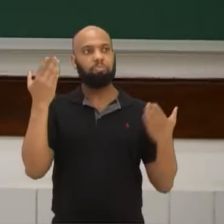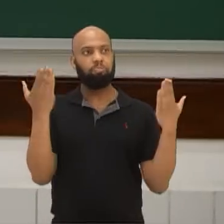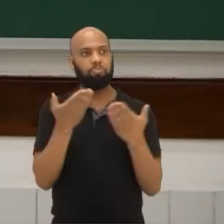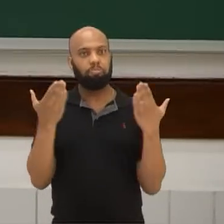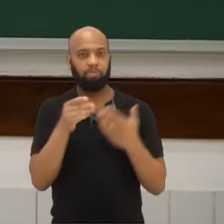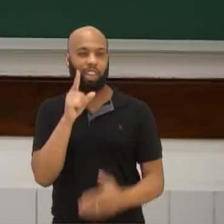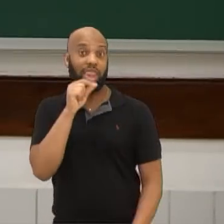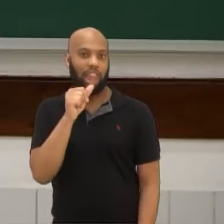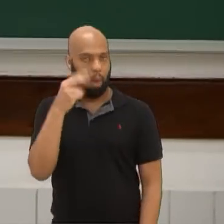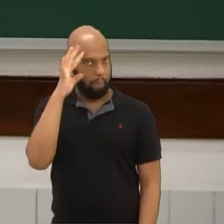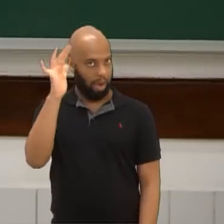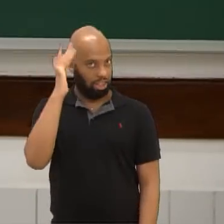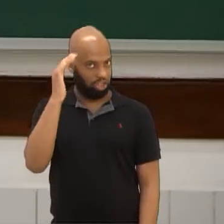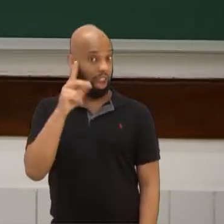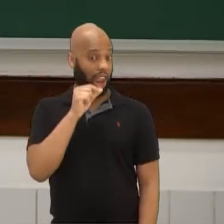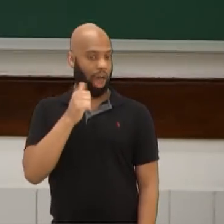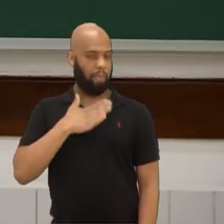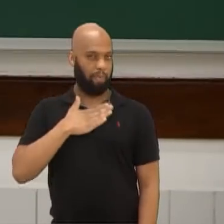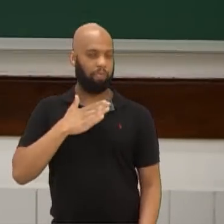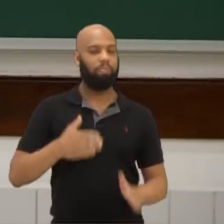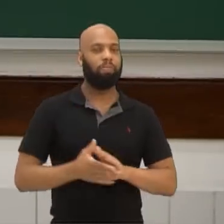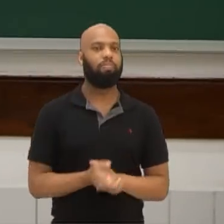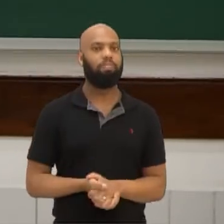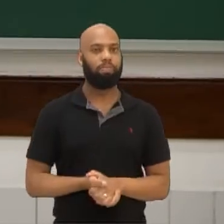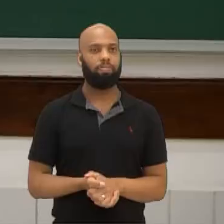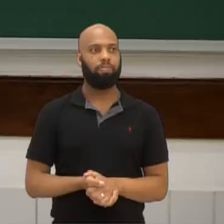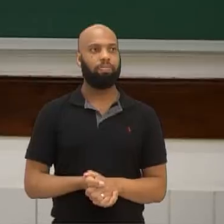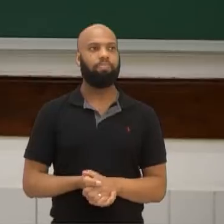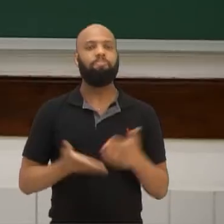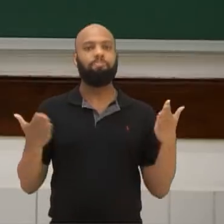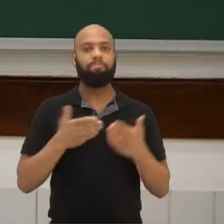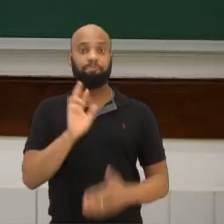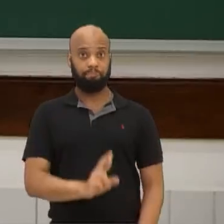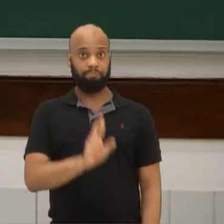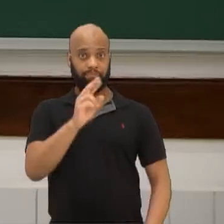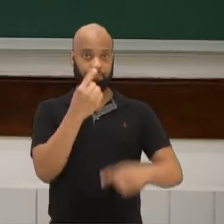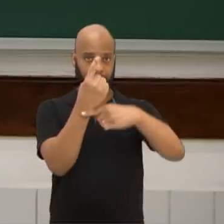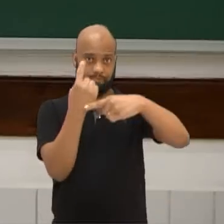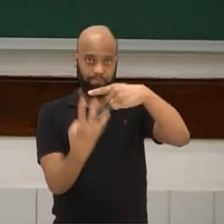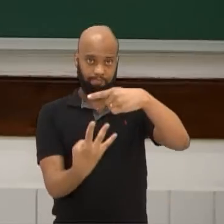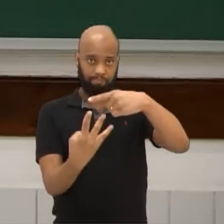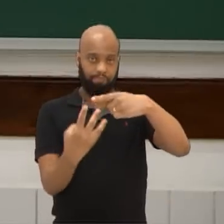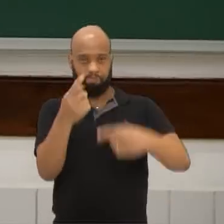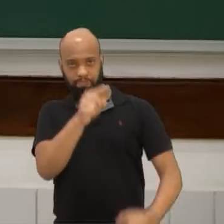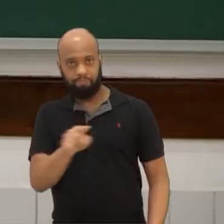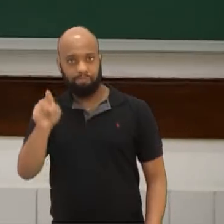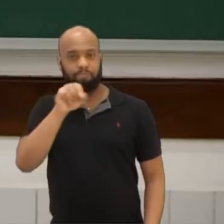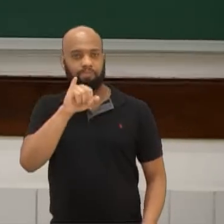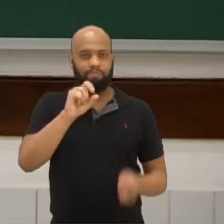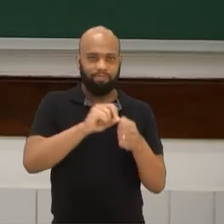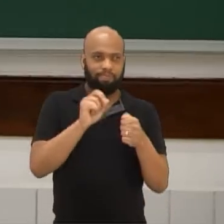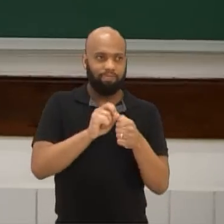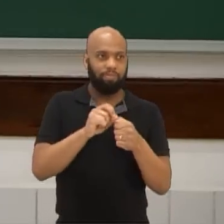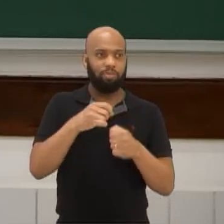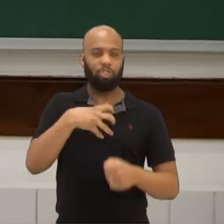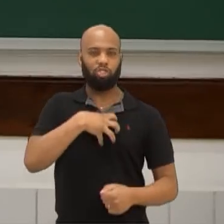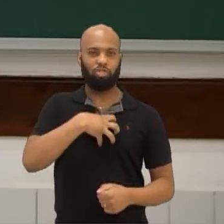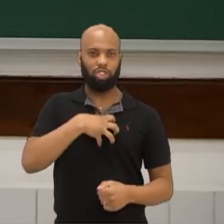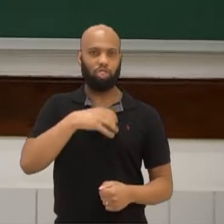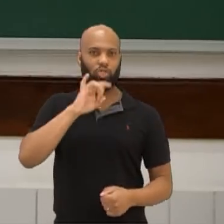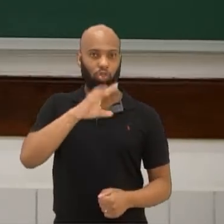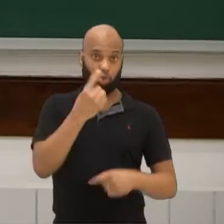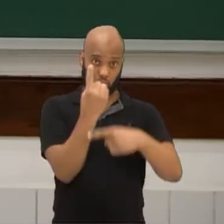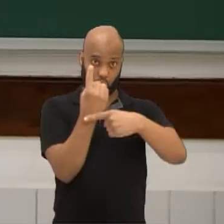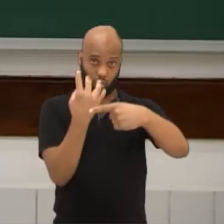seja um lápis de vocês e aqui o outro lápis. Para representar o 1/4 da volta, Quando vocês giraram um quarto, vocês fizeram só pro ladinho assim,